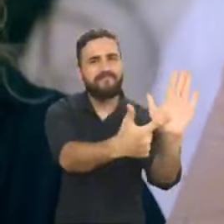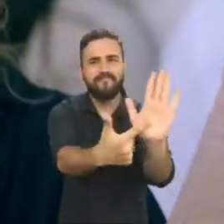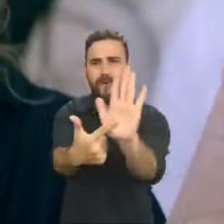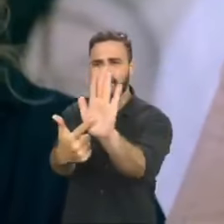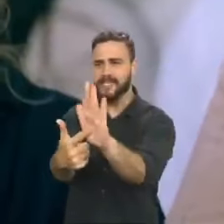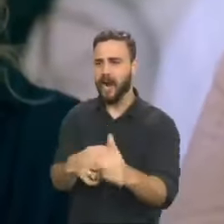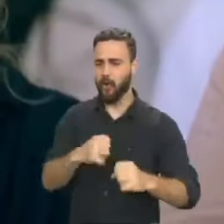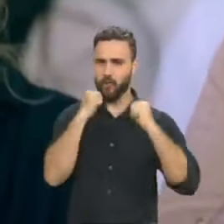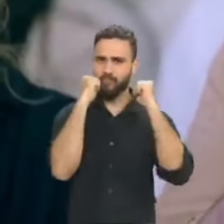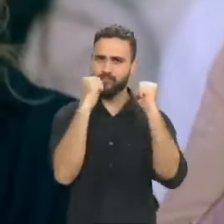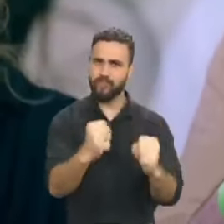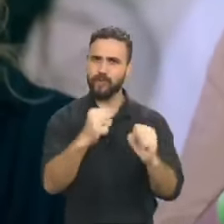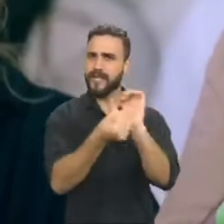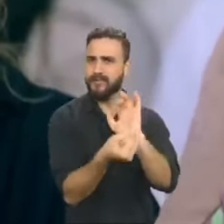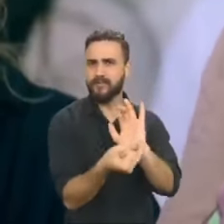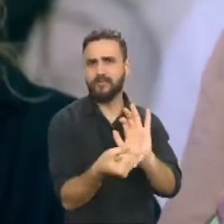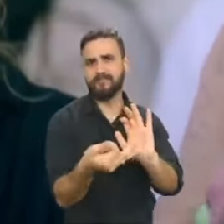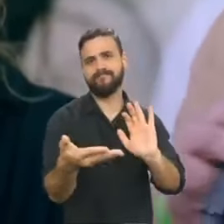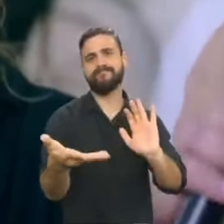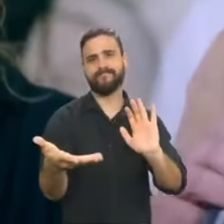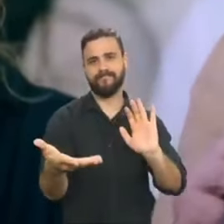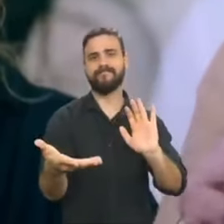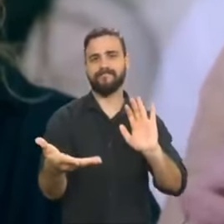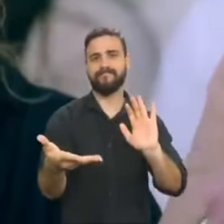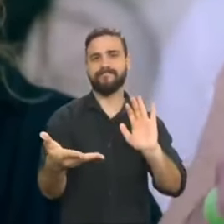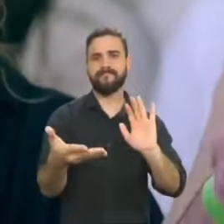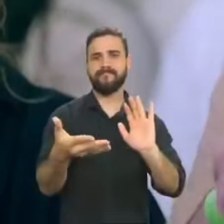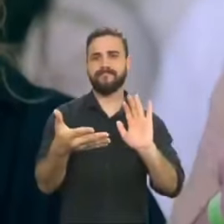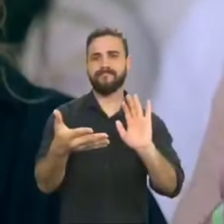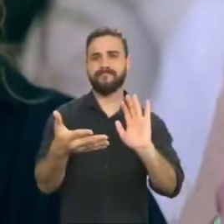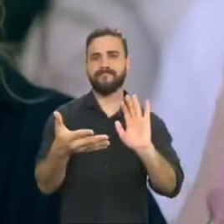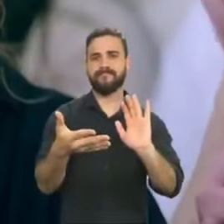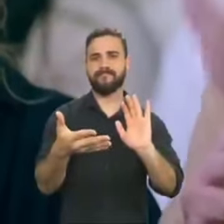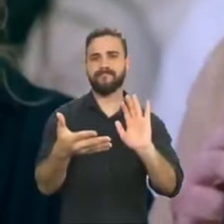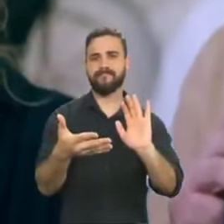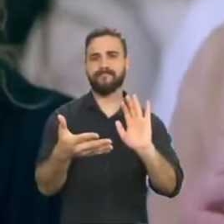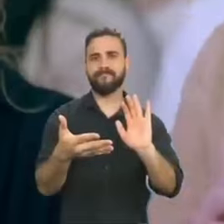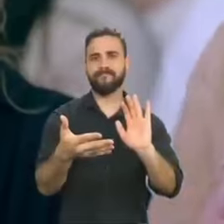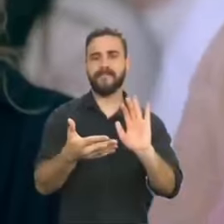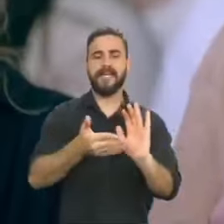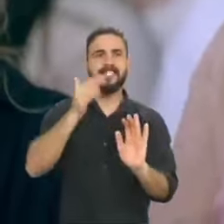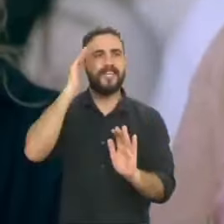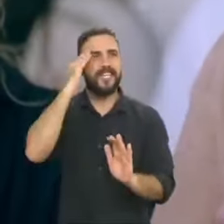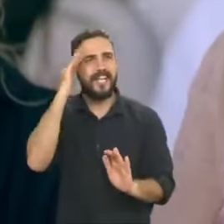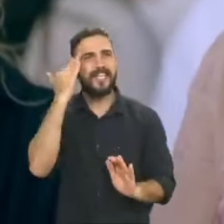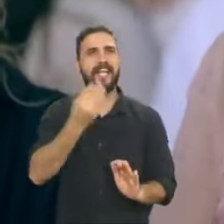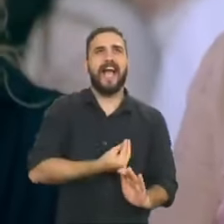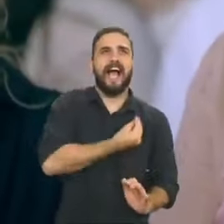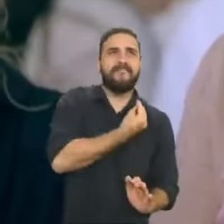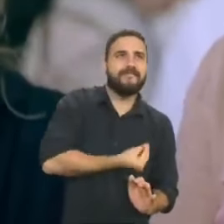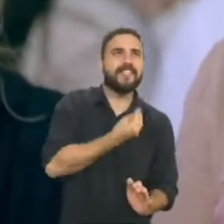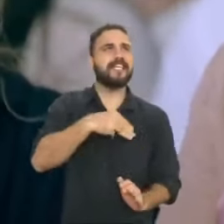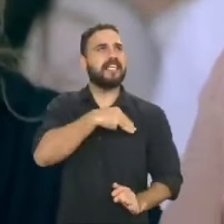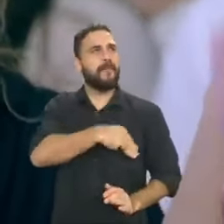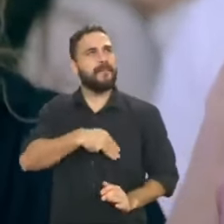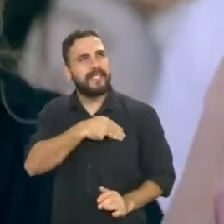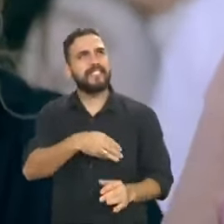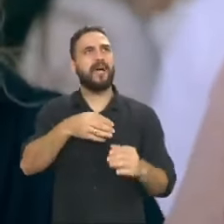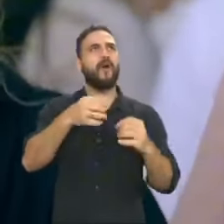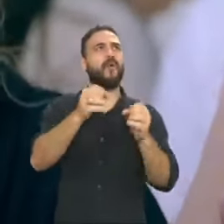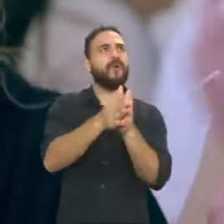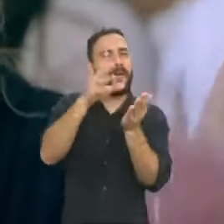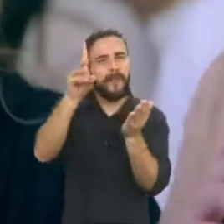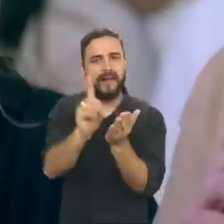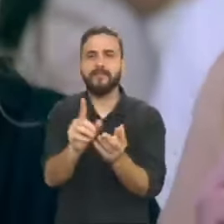poder do Evangelho. É uma nova maneira de viver, de entender a vida, ouvindo os maravilhosos relatos do